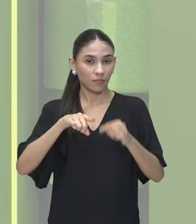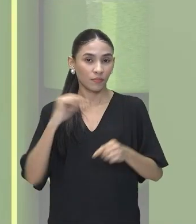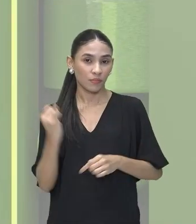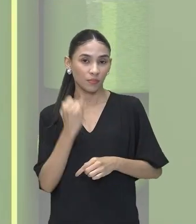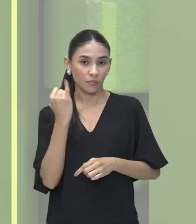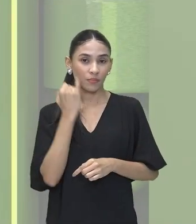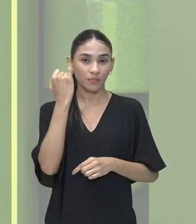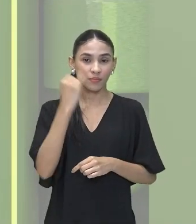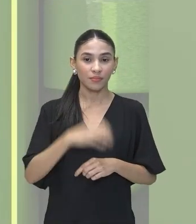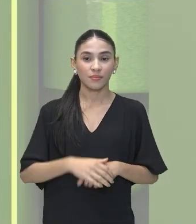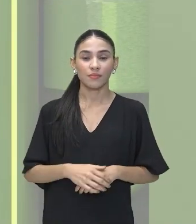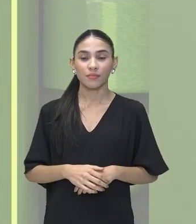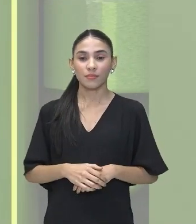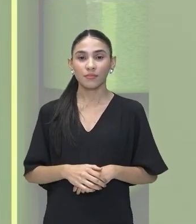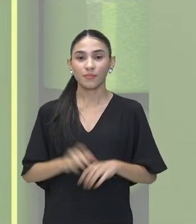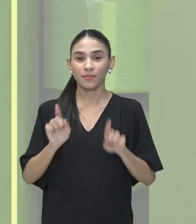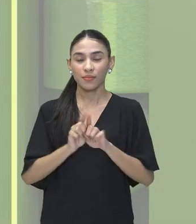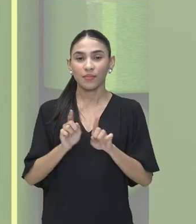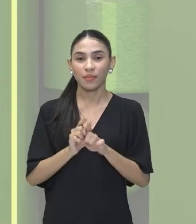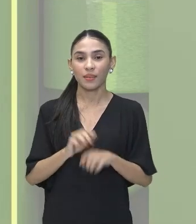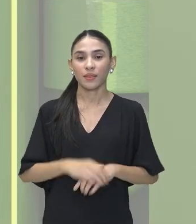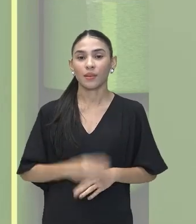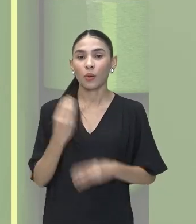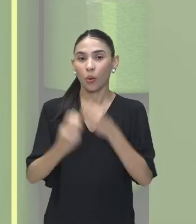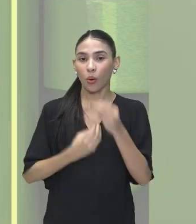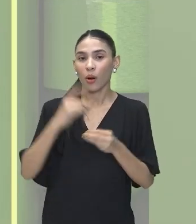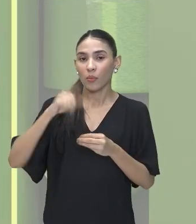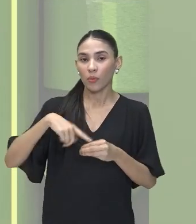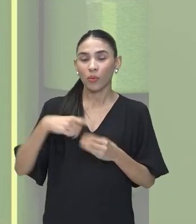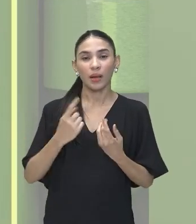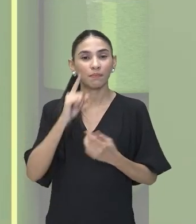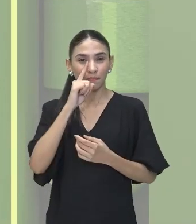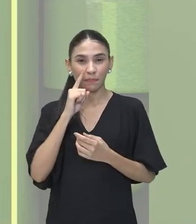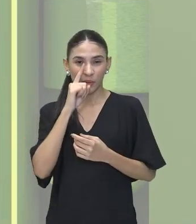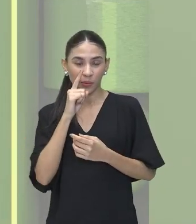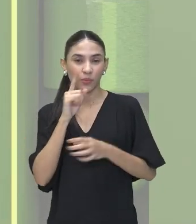importância, né, deles e como eles são contaminantes também